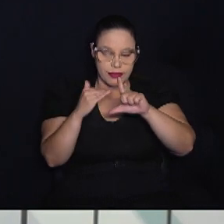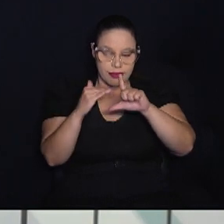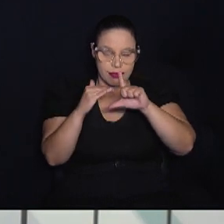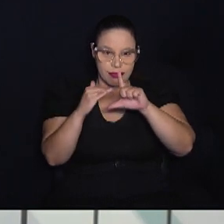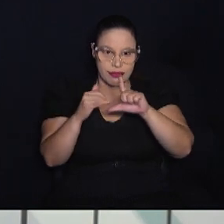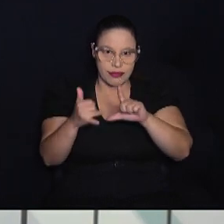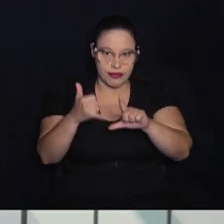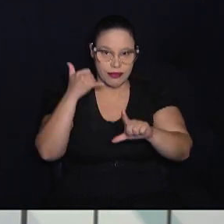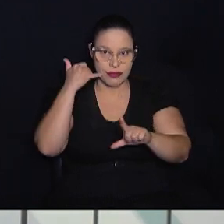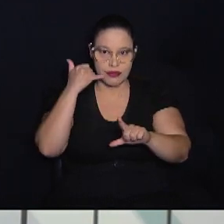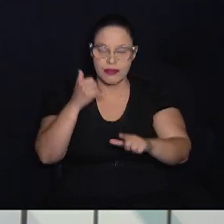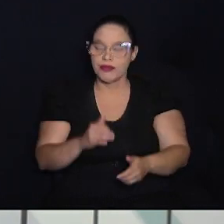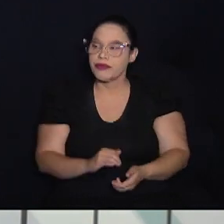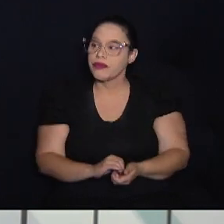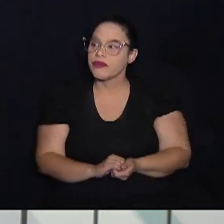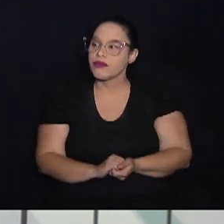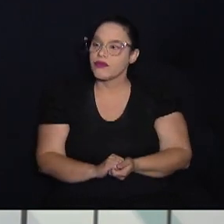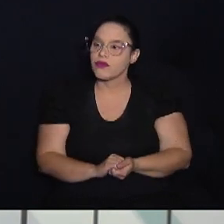pelo celular.